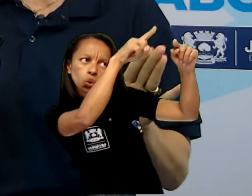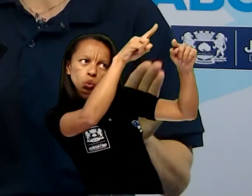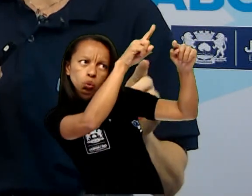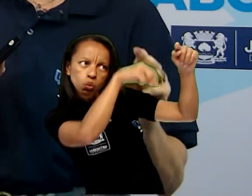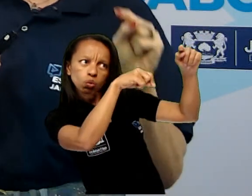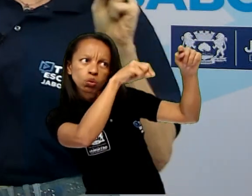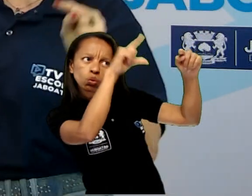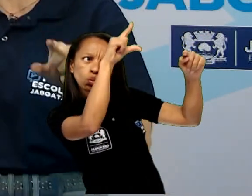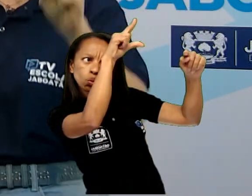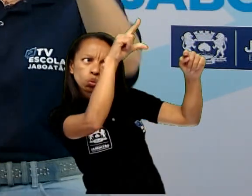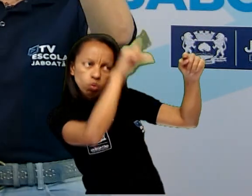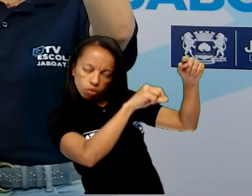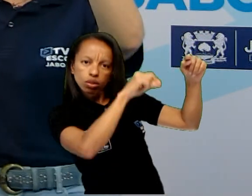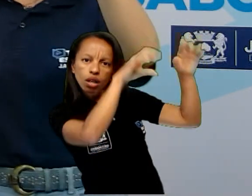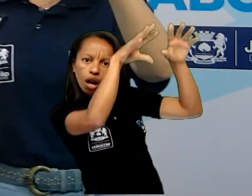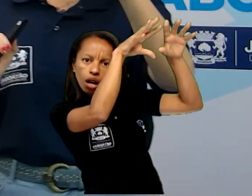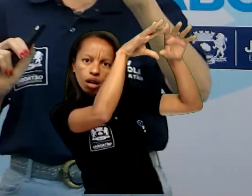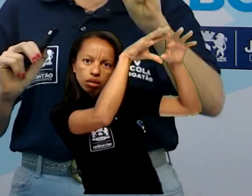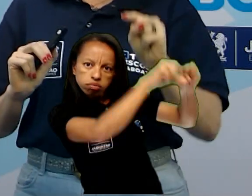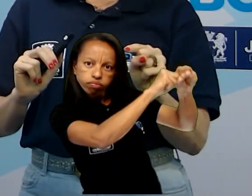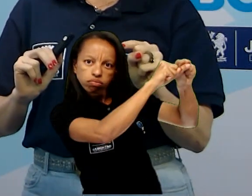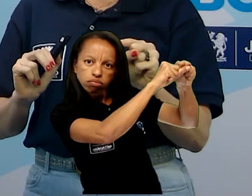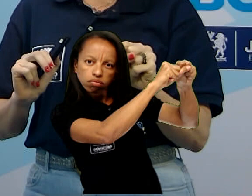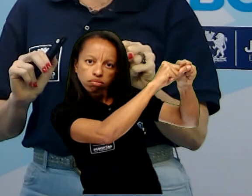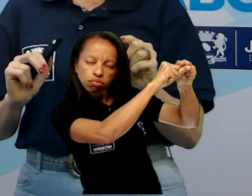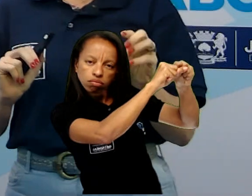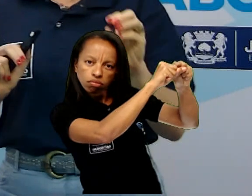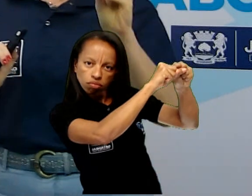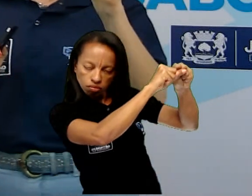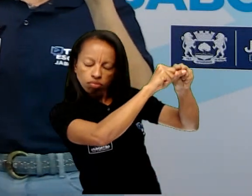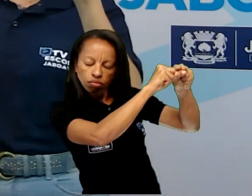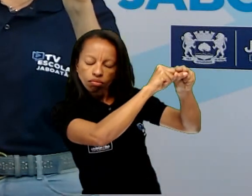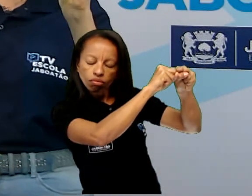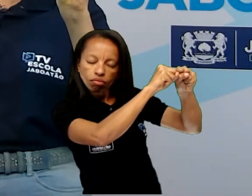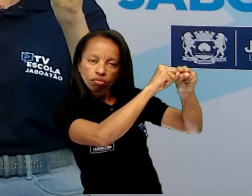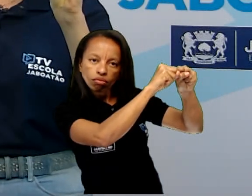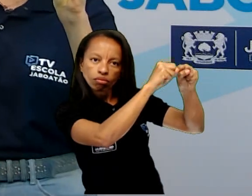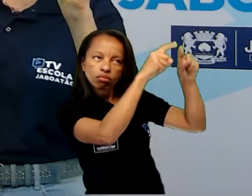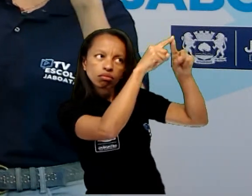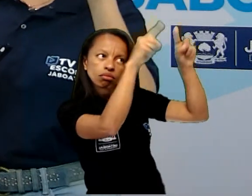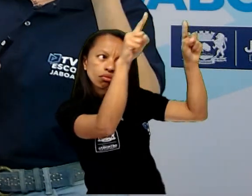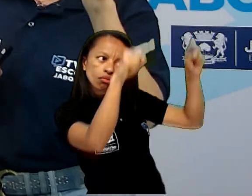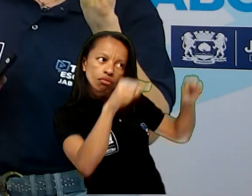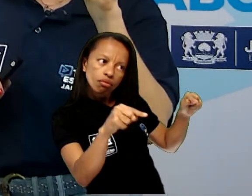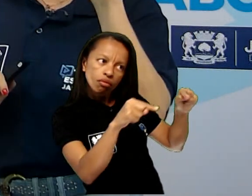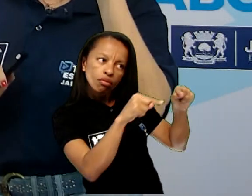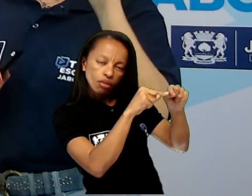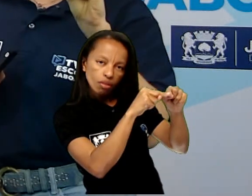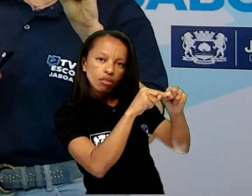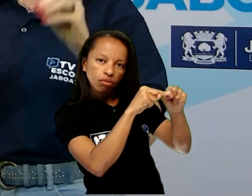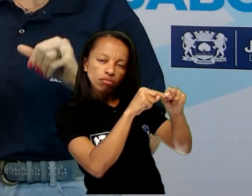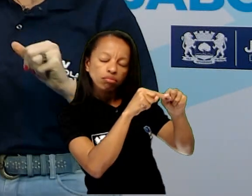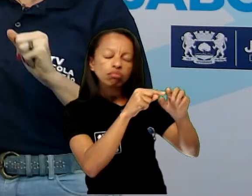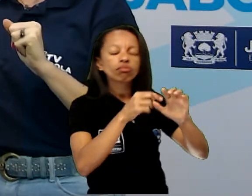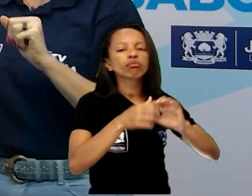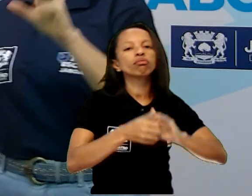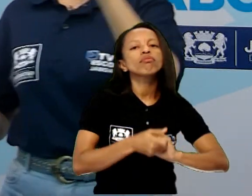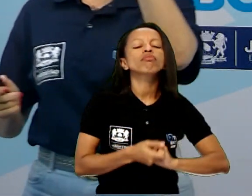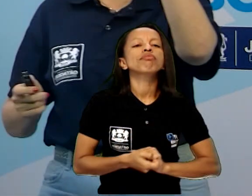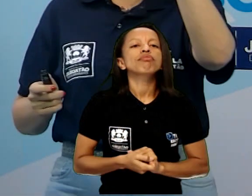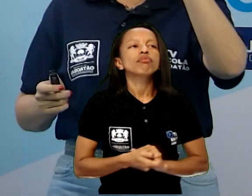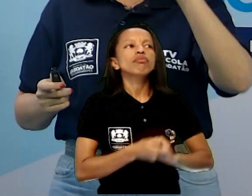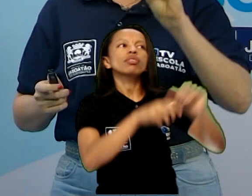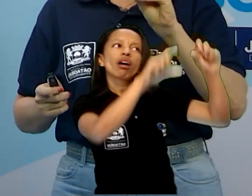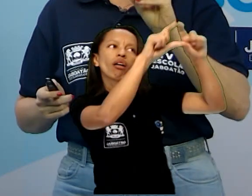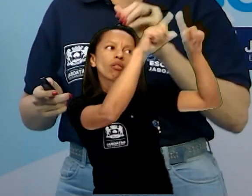que ter. Você vai lá, ó, e desliga aquela fonte de energia, o que a gente chama de interruptor, disruptor, não é? Vai